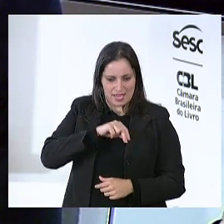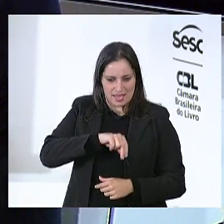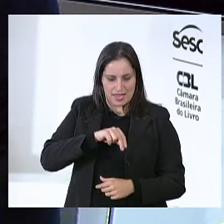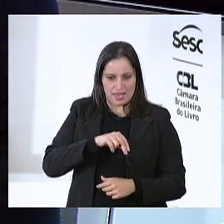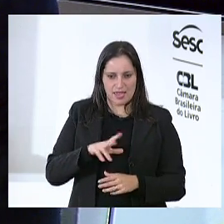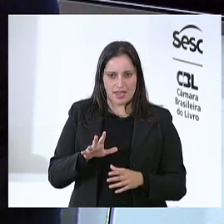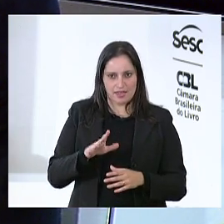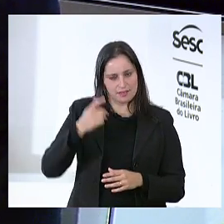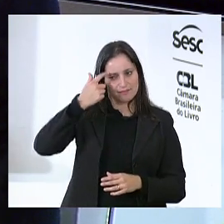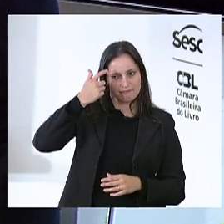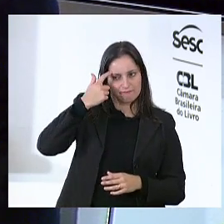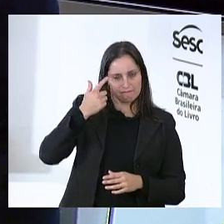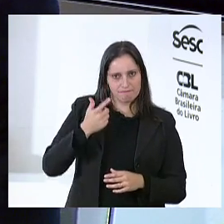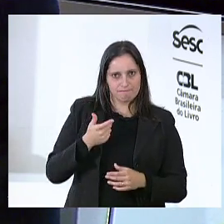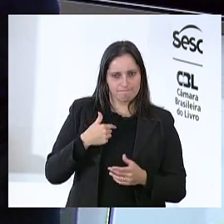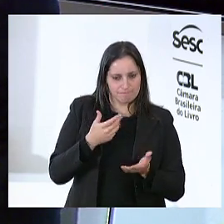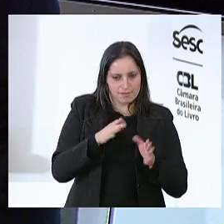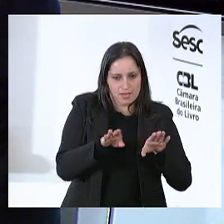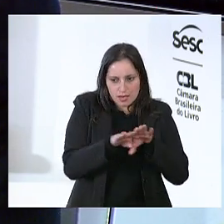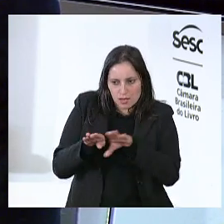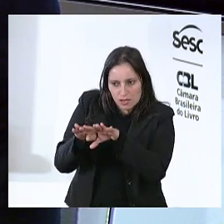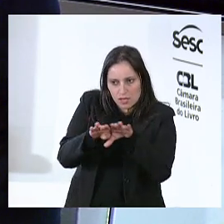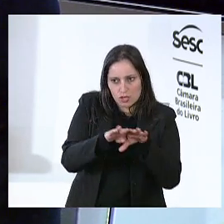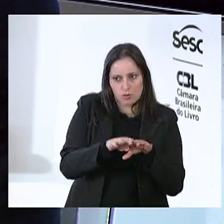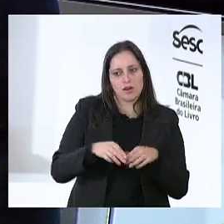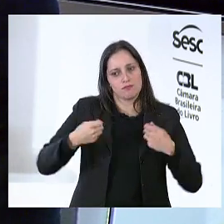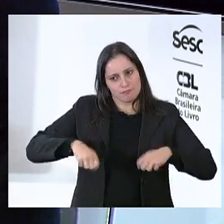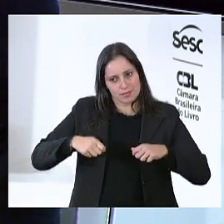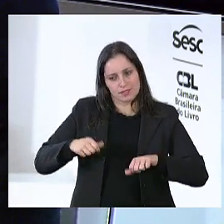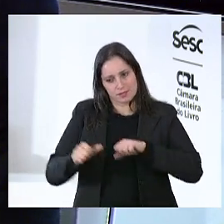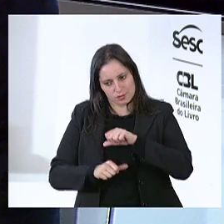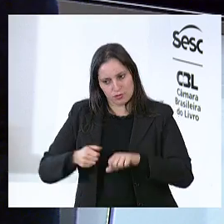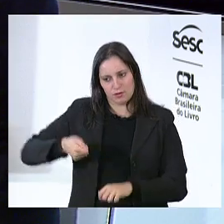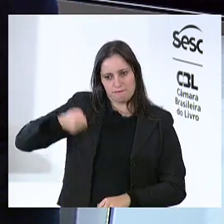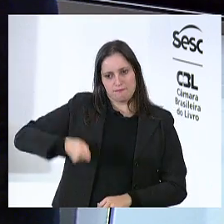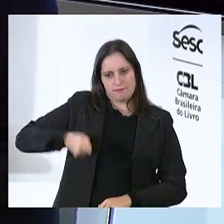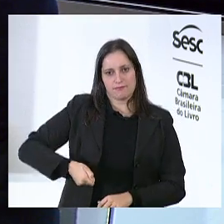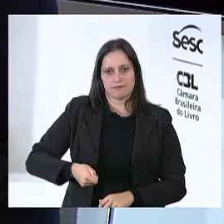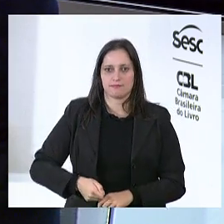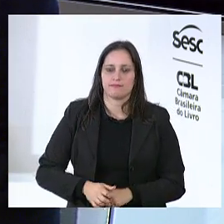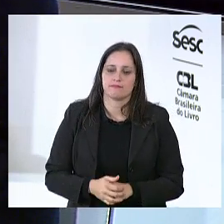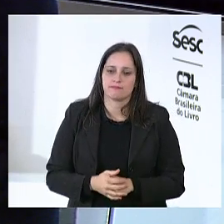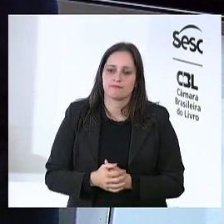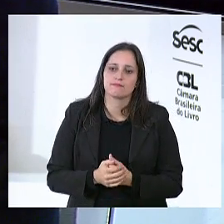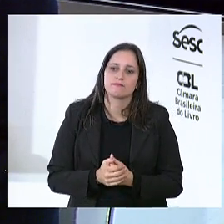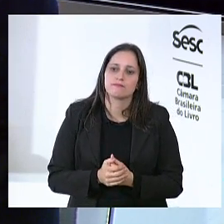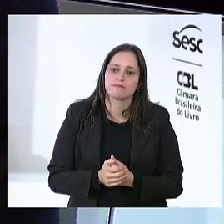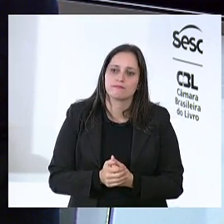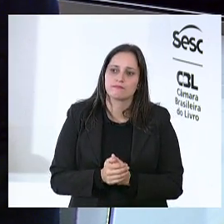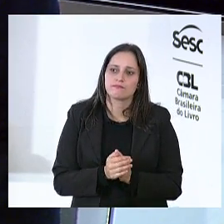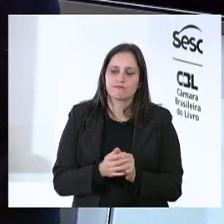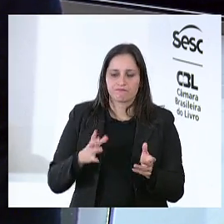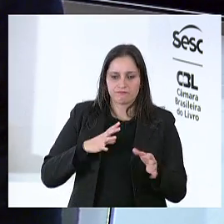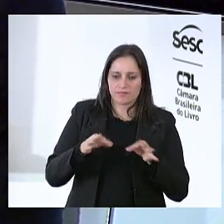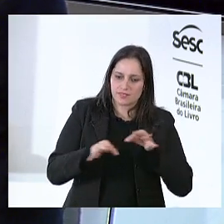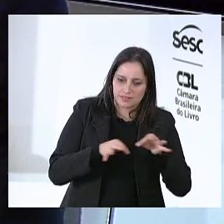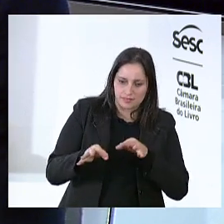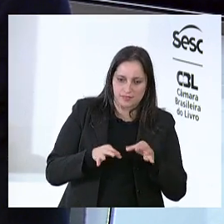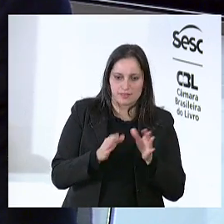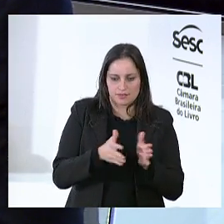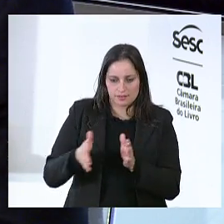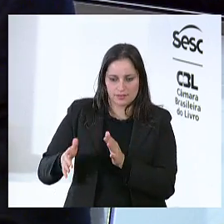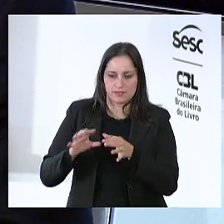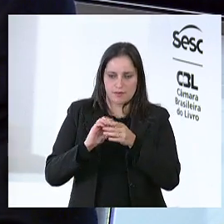reivindicar a renda. Gera-se assim esse monstro curioso que hoje vivemos, de um sistema democrático de